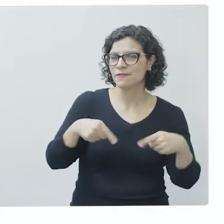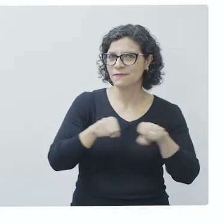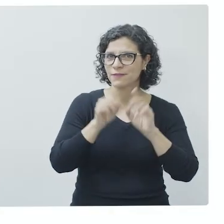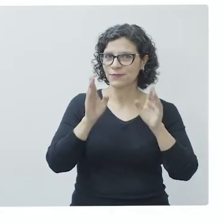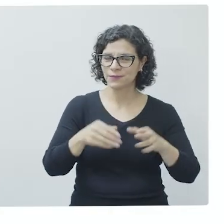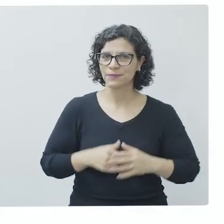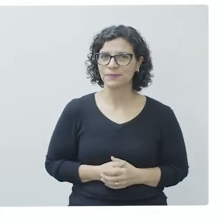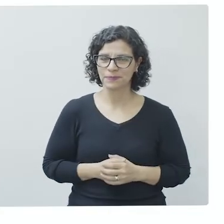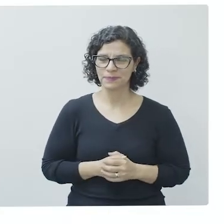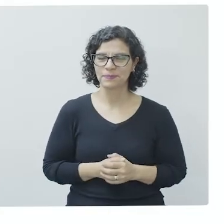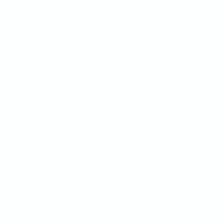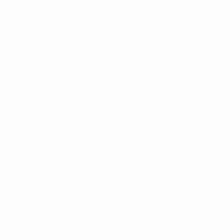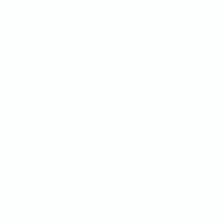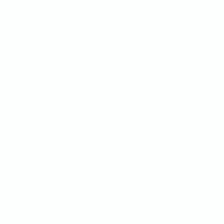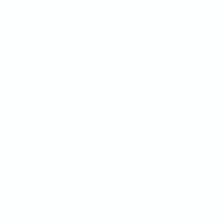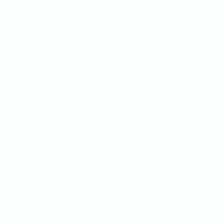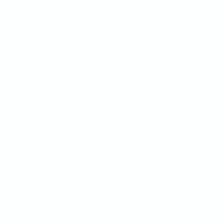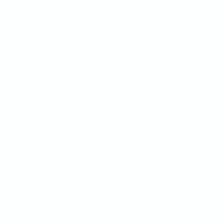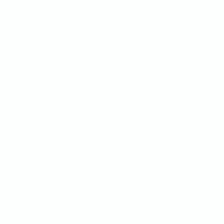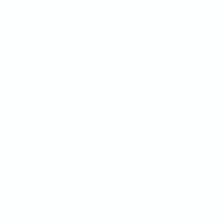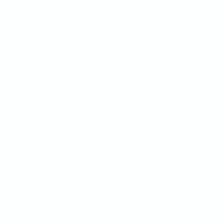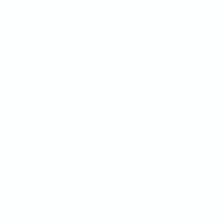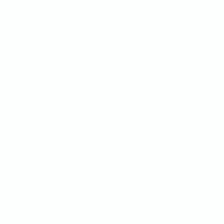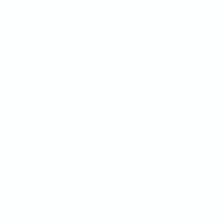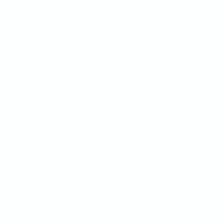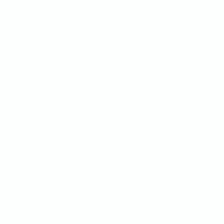para você e eu já volto.